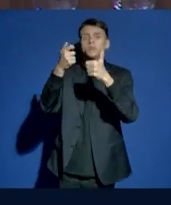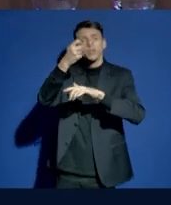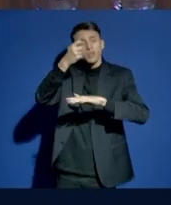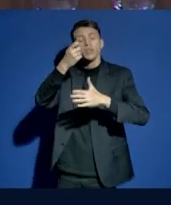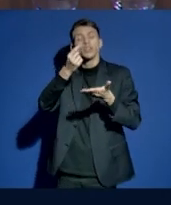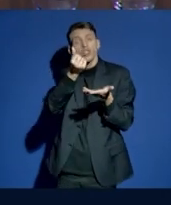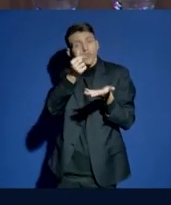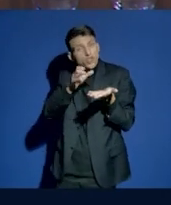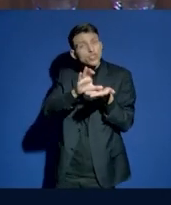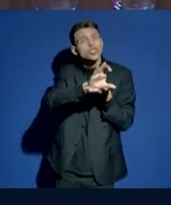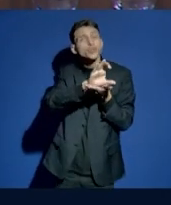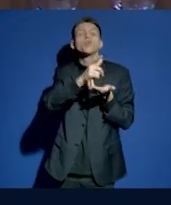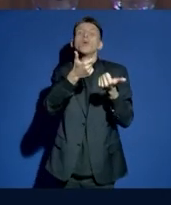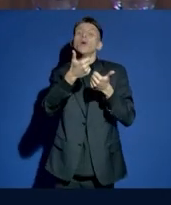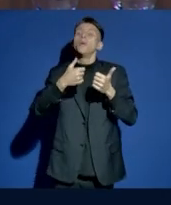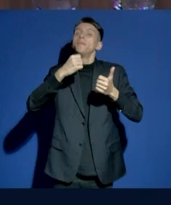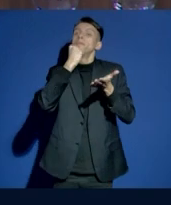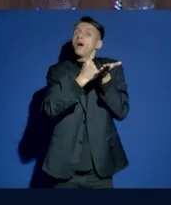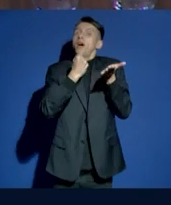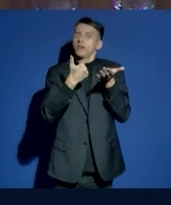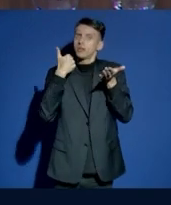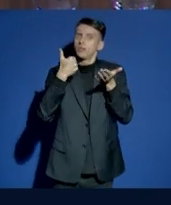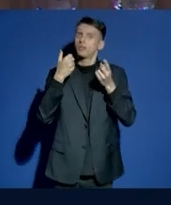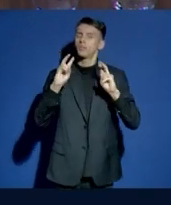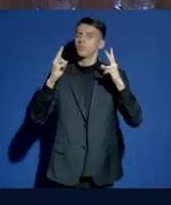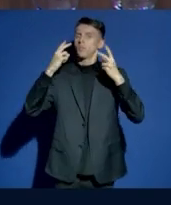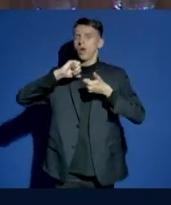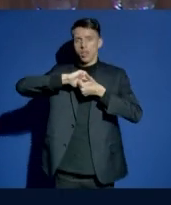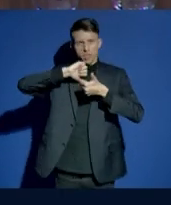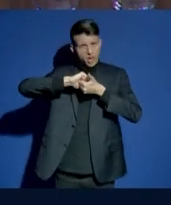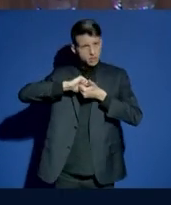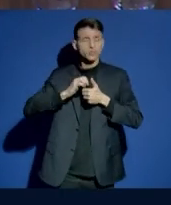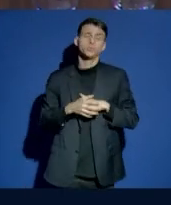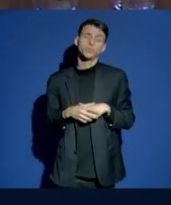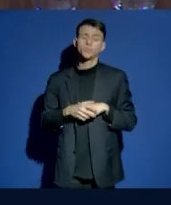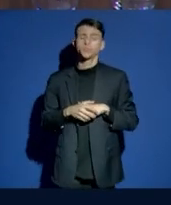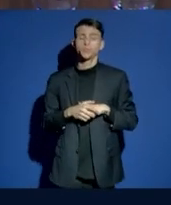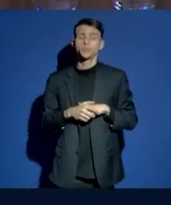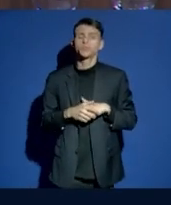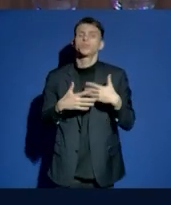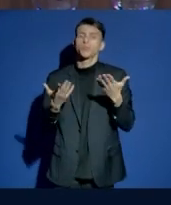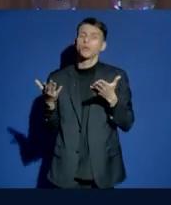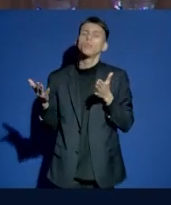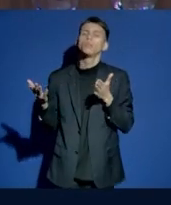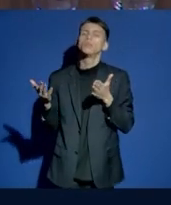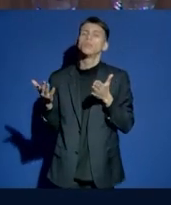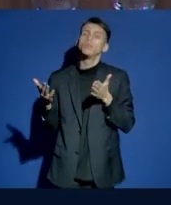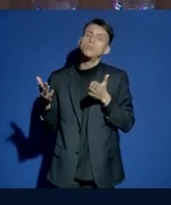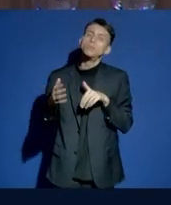investindo em marcas e produtos de valor agregado, né, como um todo. Então, aí o caminho vai...